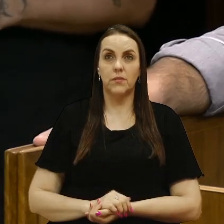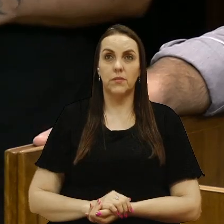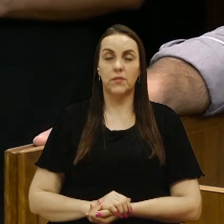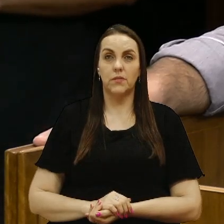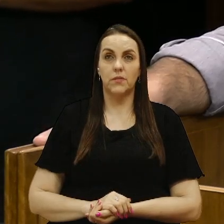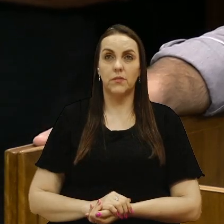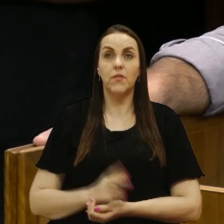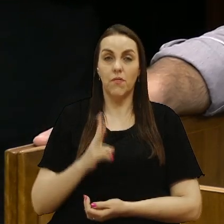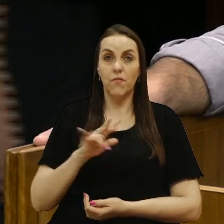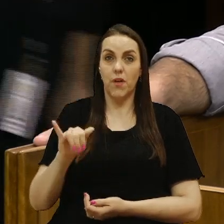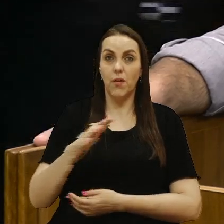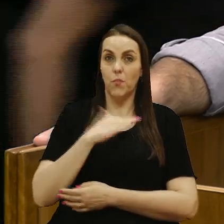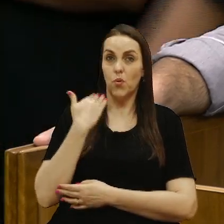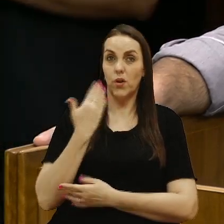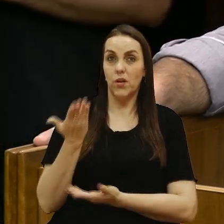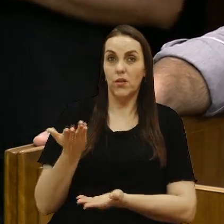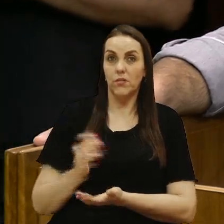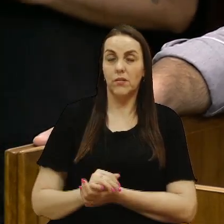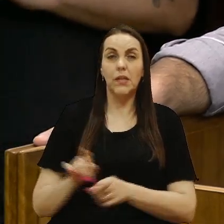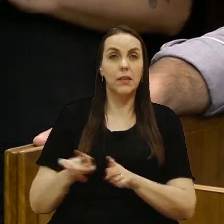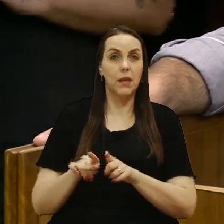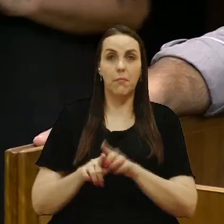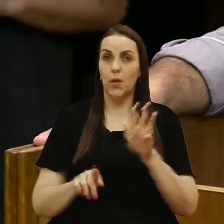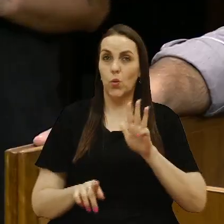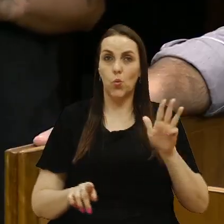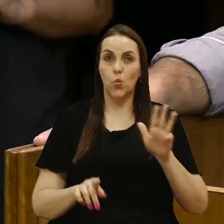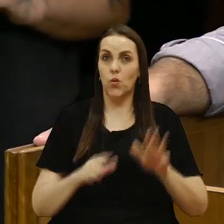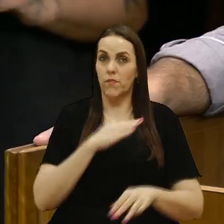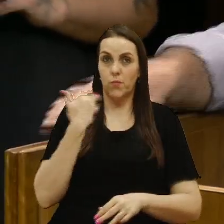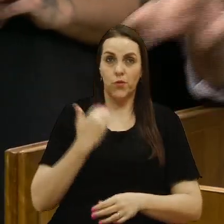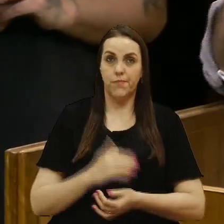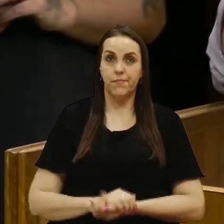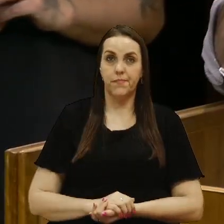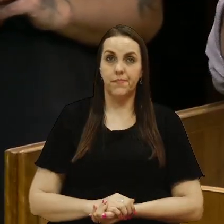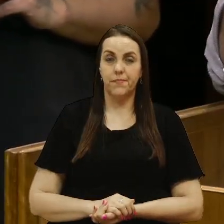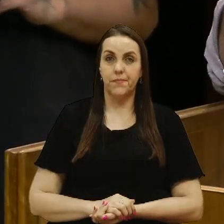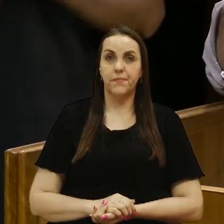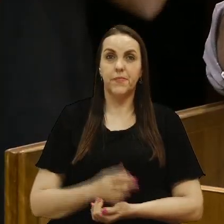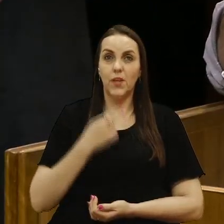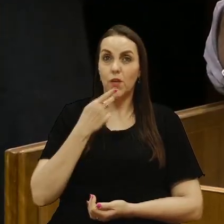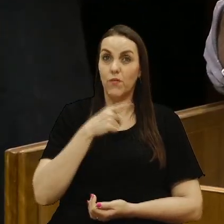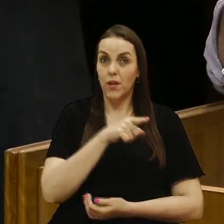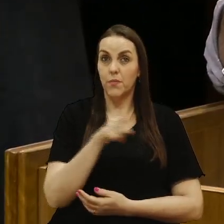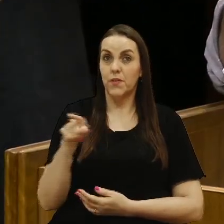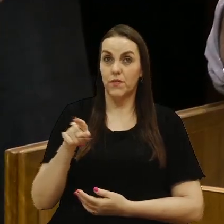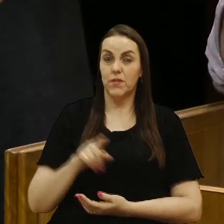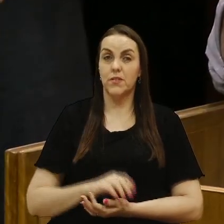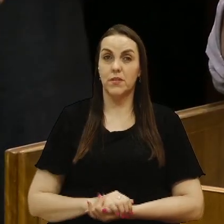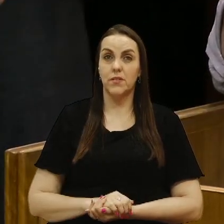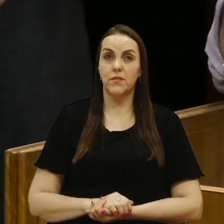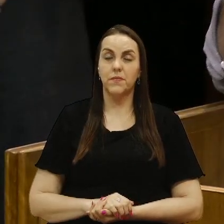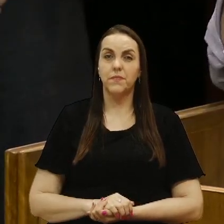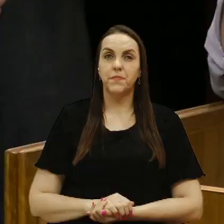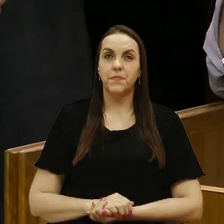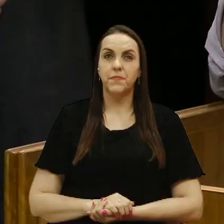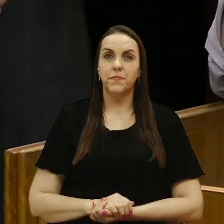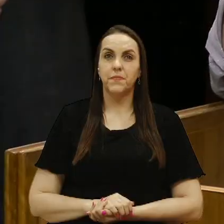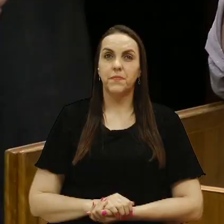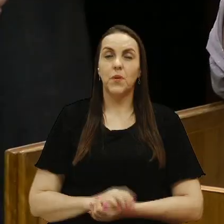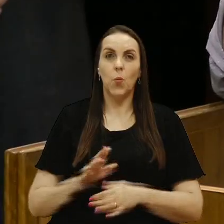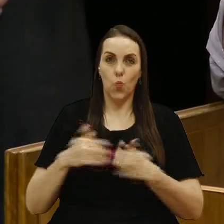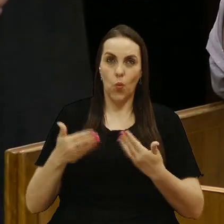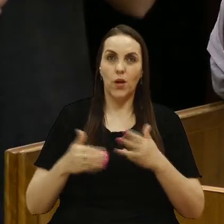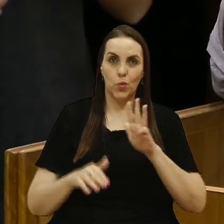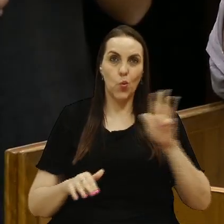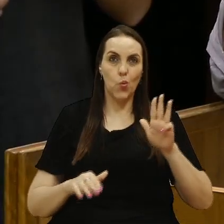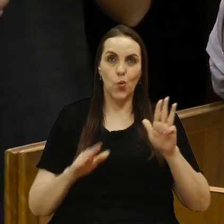irá morrer um dia, assim como o Lula vai morrer um dia. E eu digo uma coisa para vocês. Quando o Lula